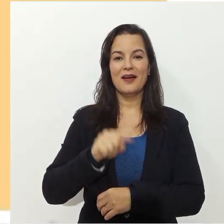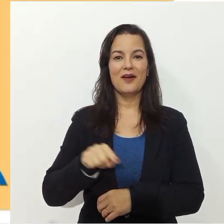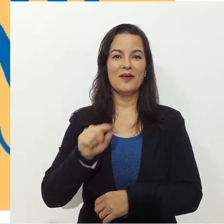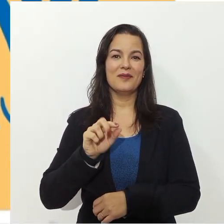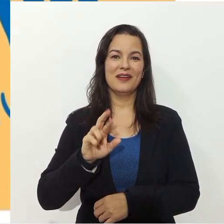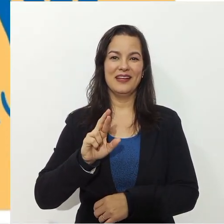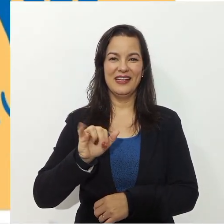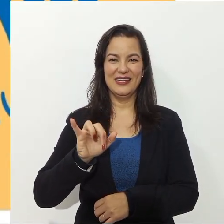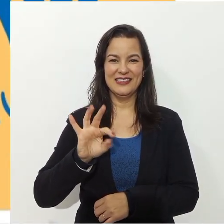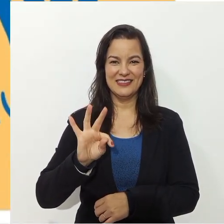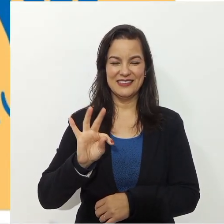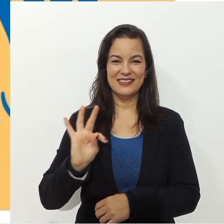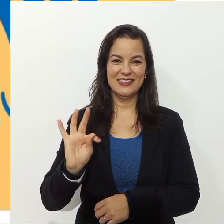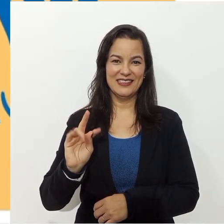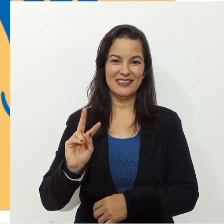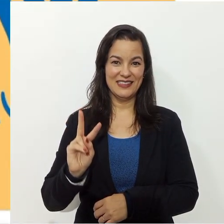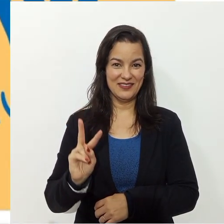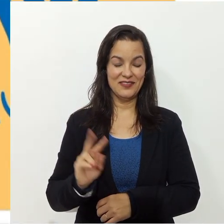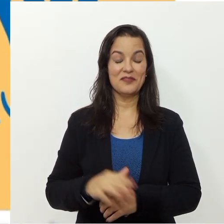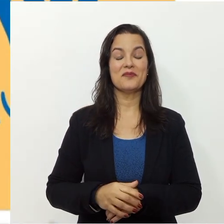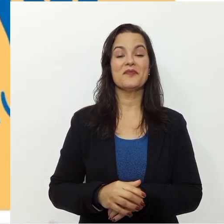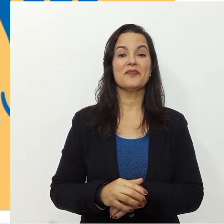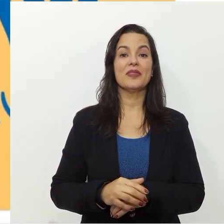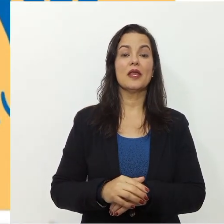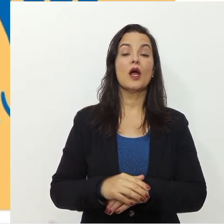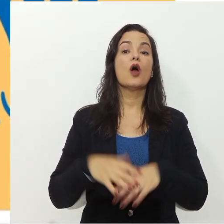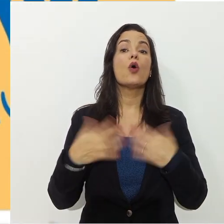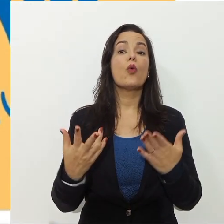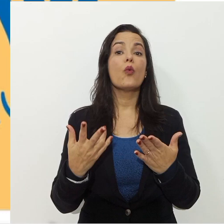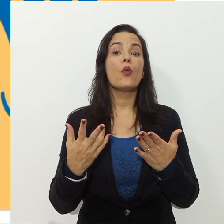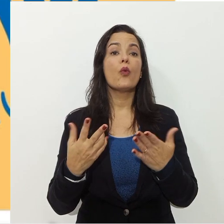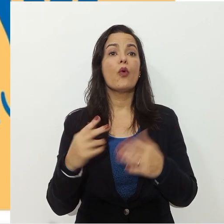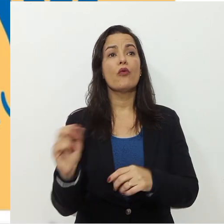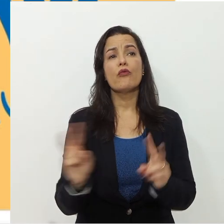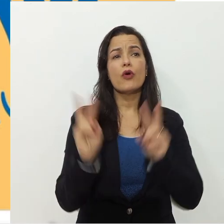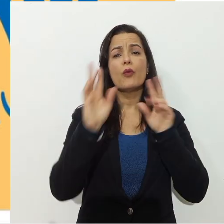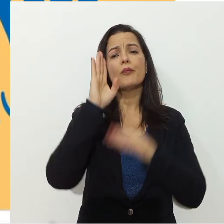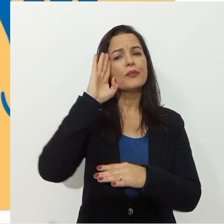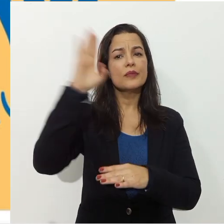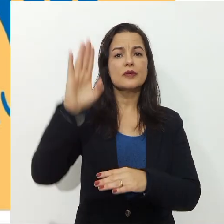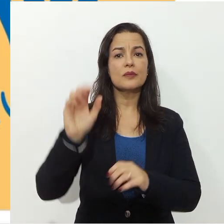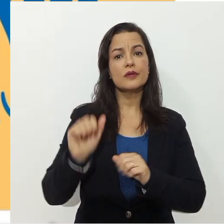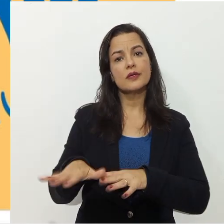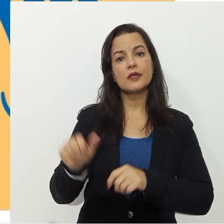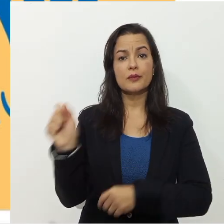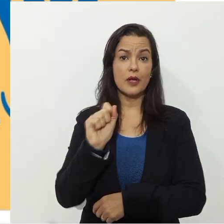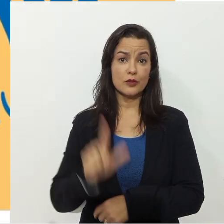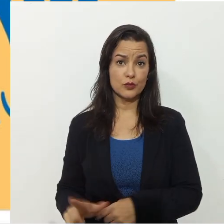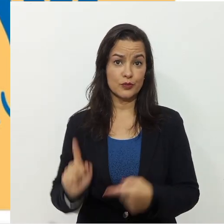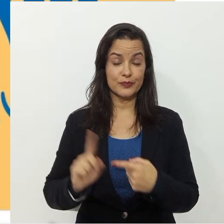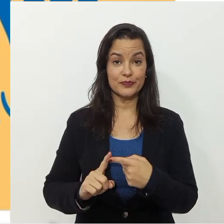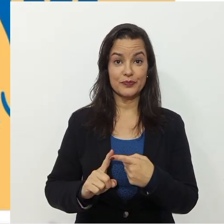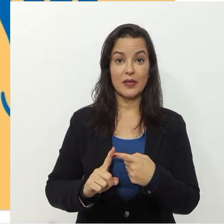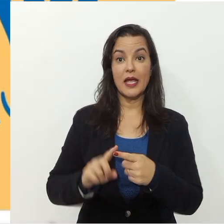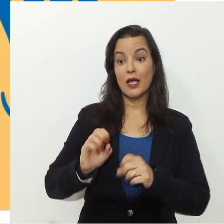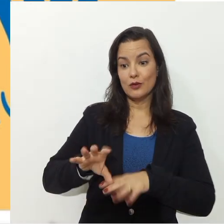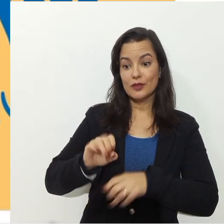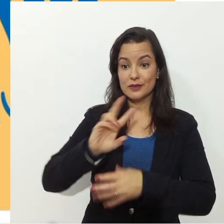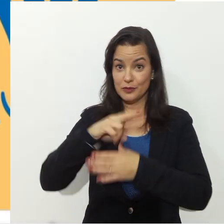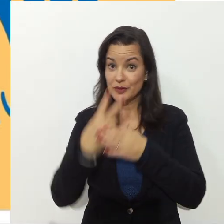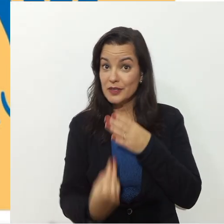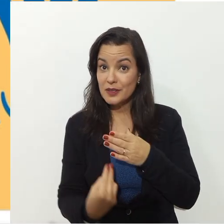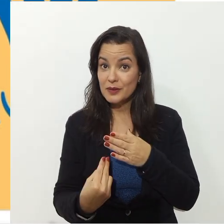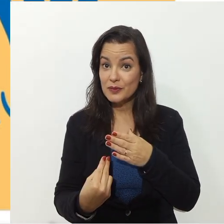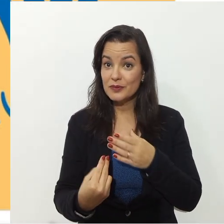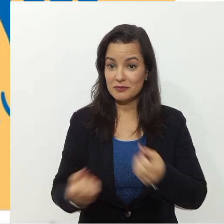tela. Qual o principal valor do Setembro Azul para a sociedade? Promover a educação bilíngue de